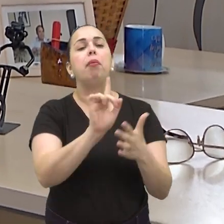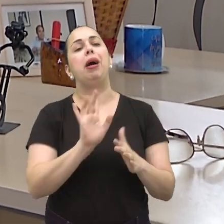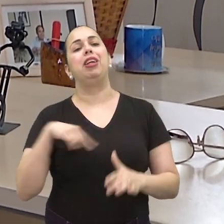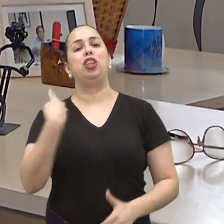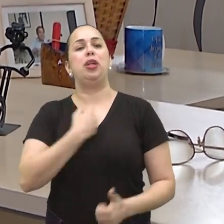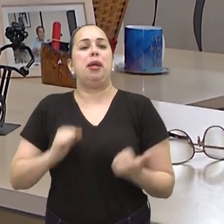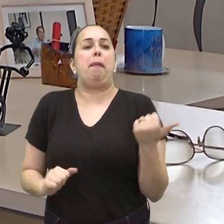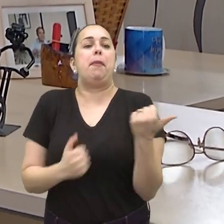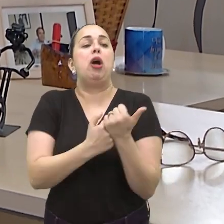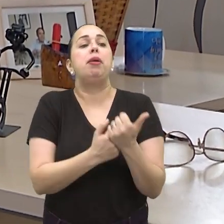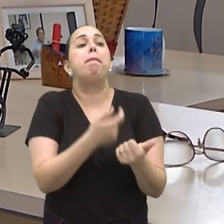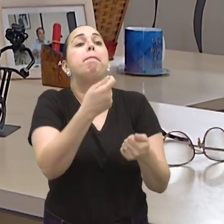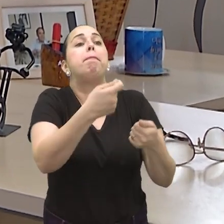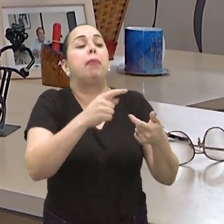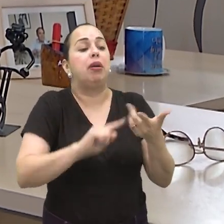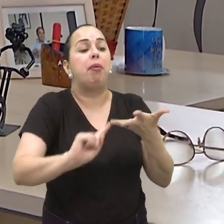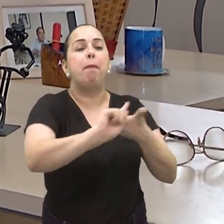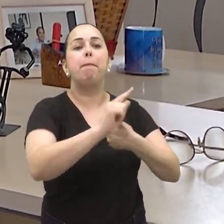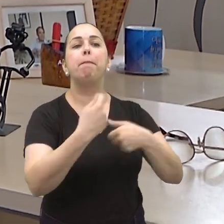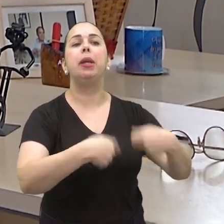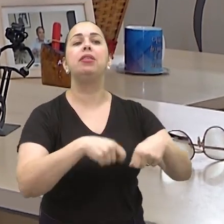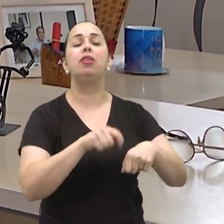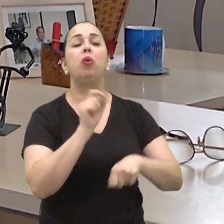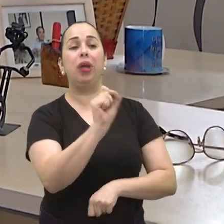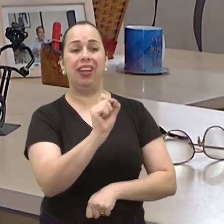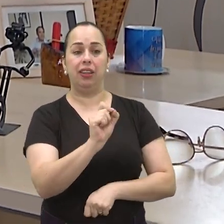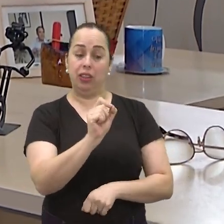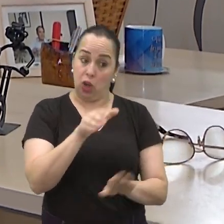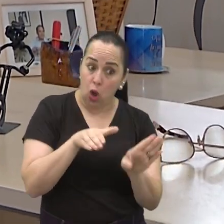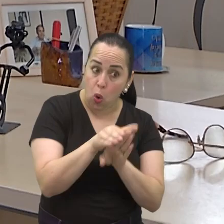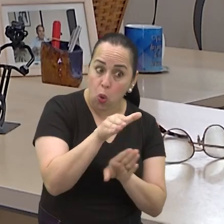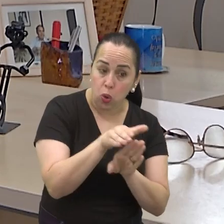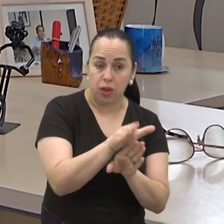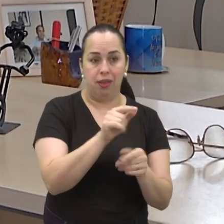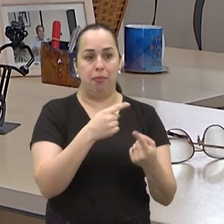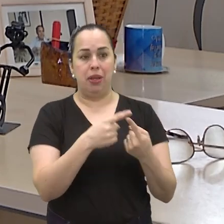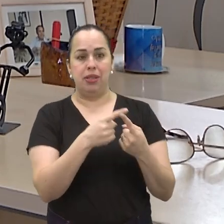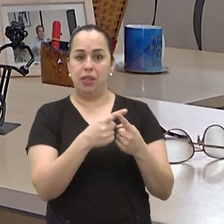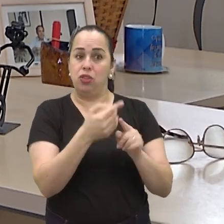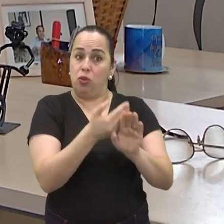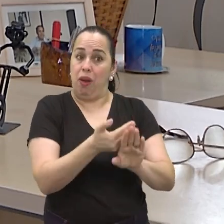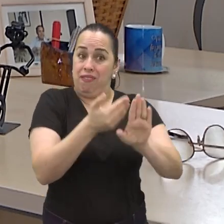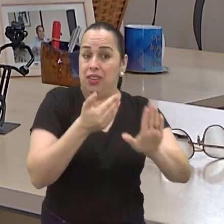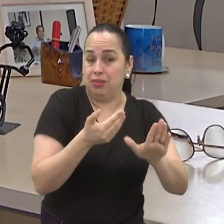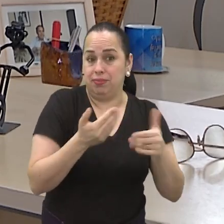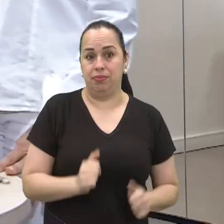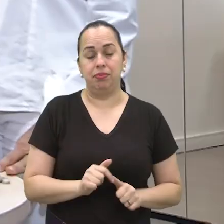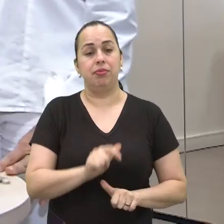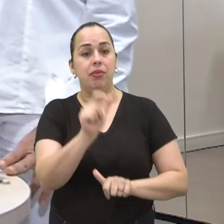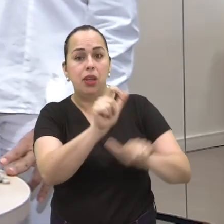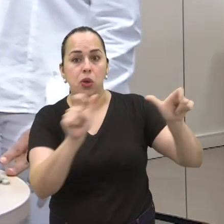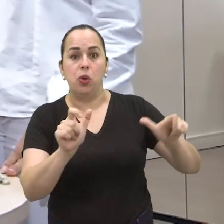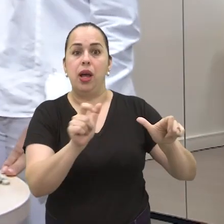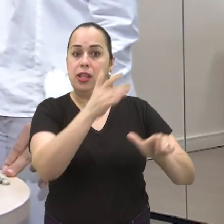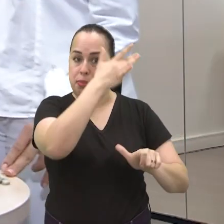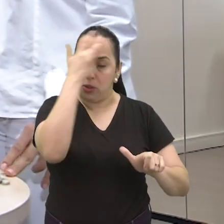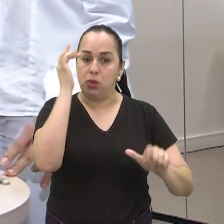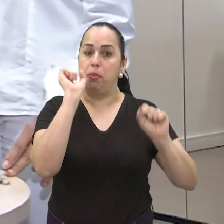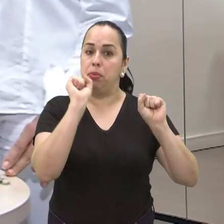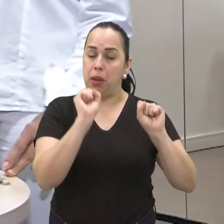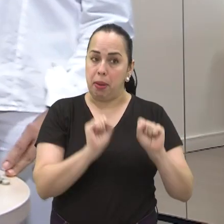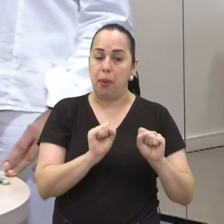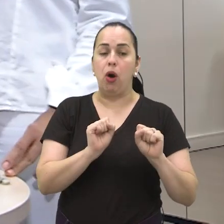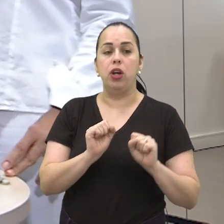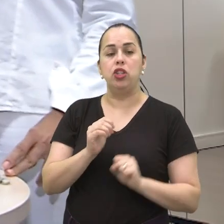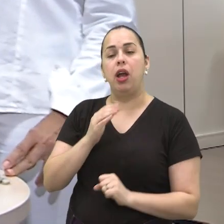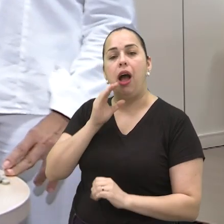né? Então a gente procura apoiar. O que ela precisa? Precisa de uma orientação? Precisa de um tempo? Os próprios